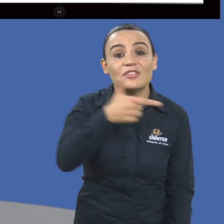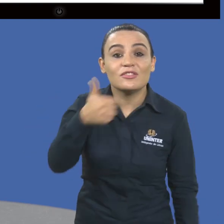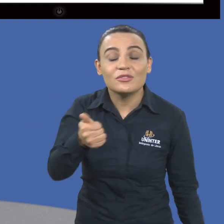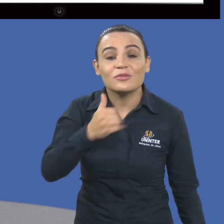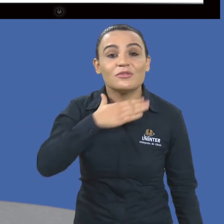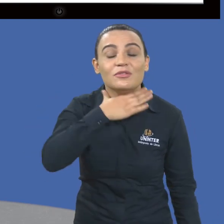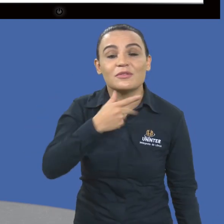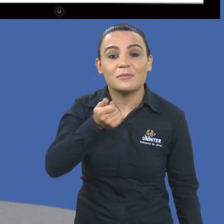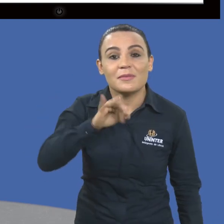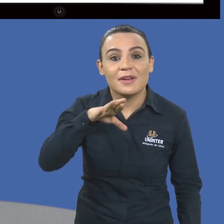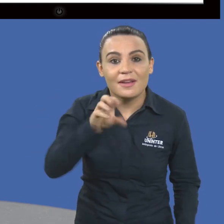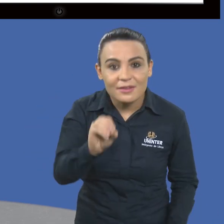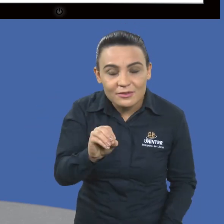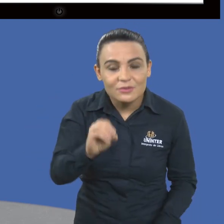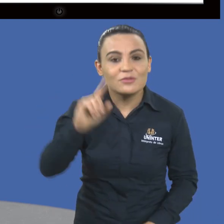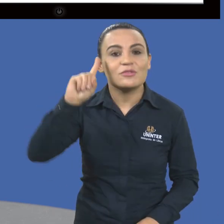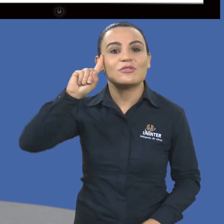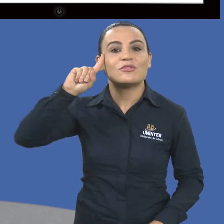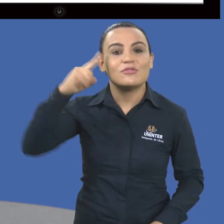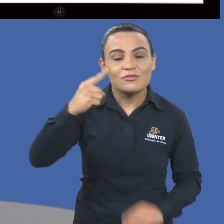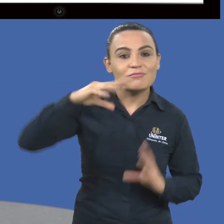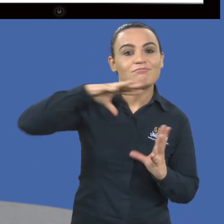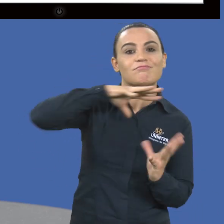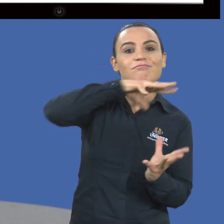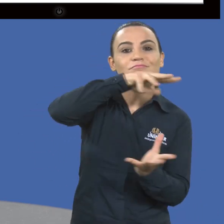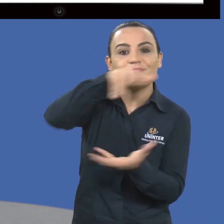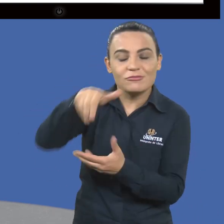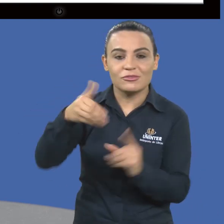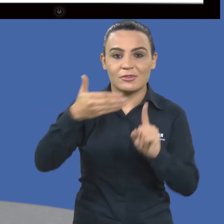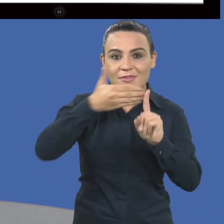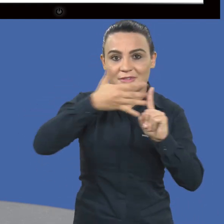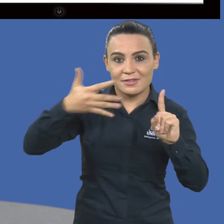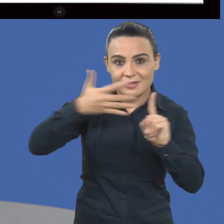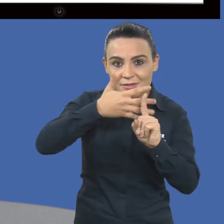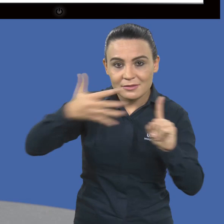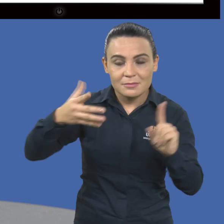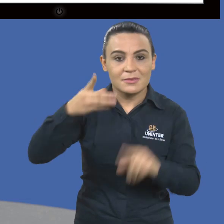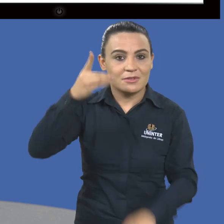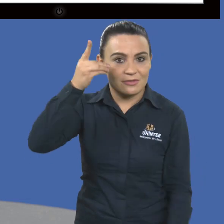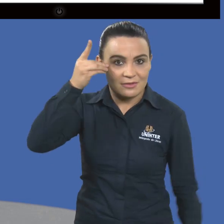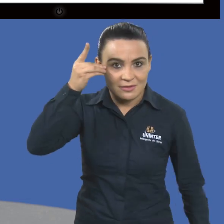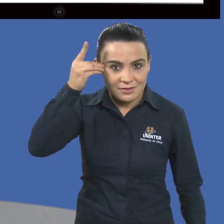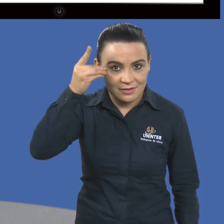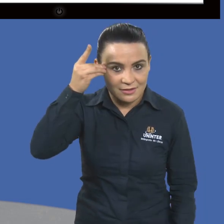– 21 de março, Dia Mundial da Síndrome de Down.